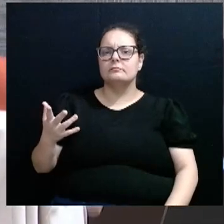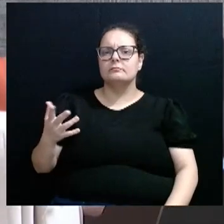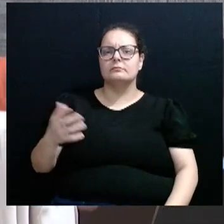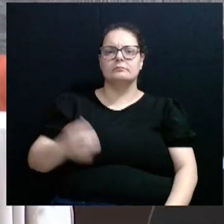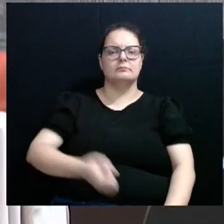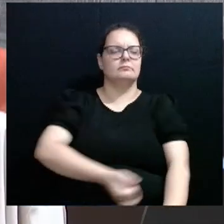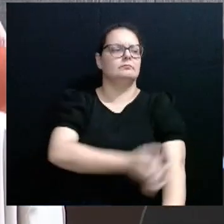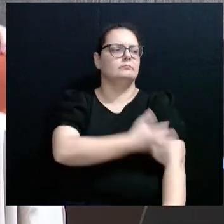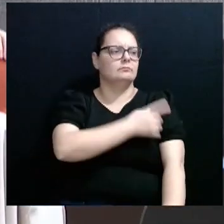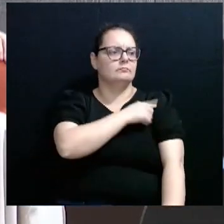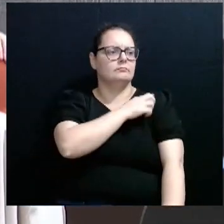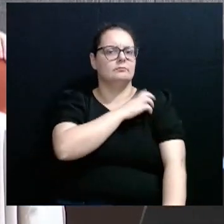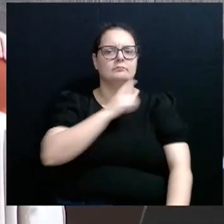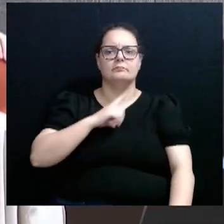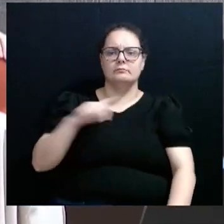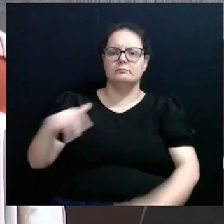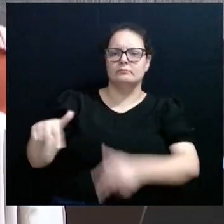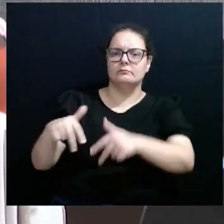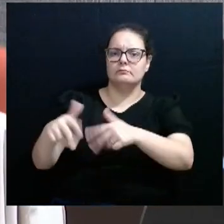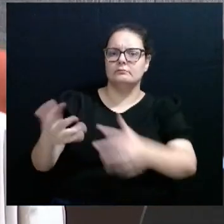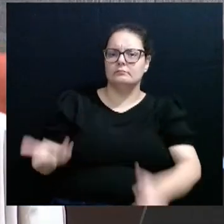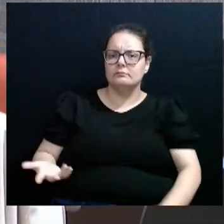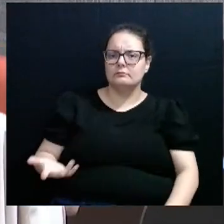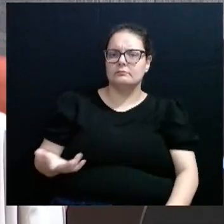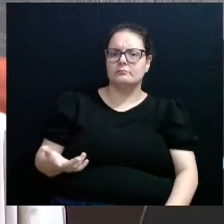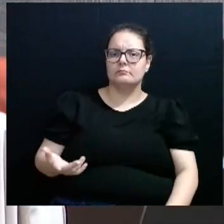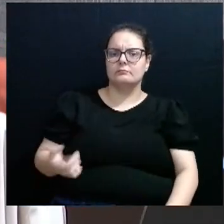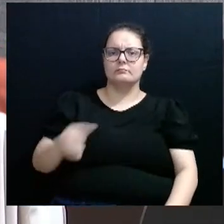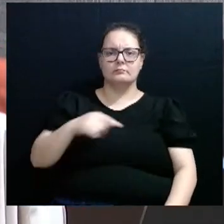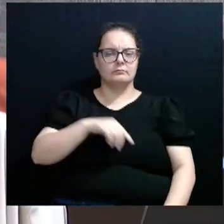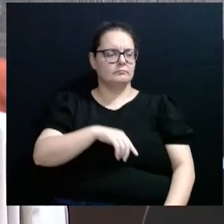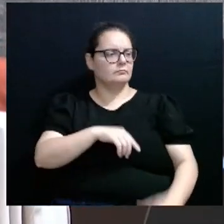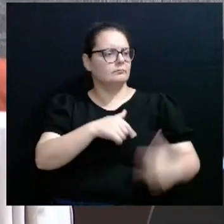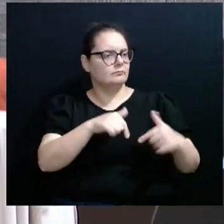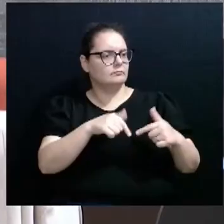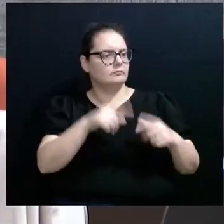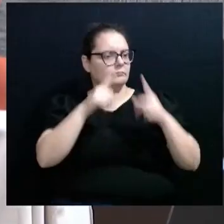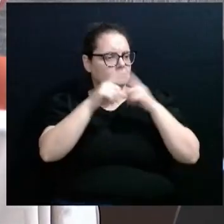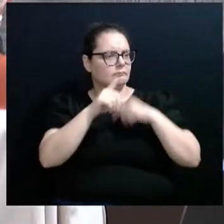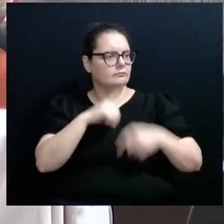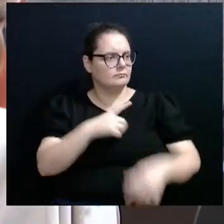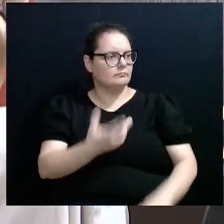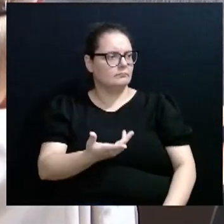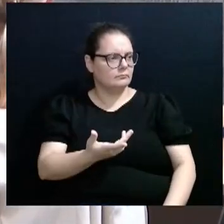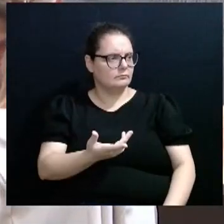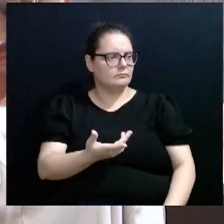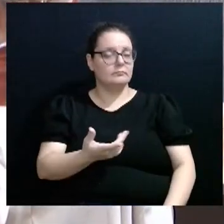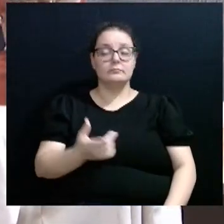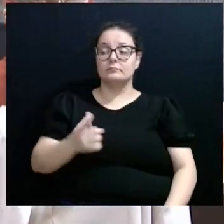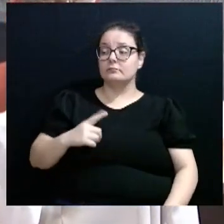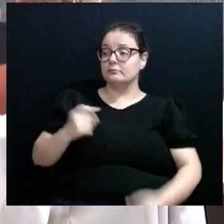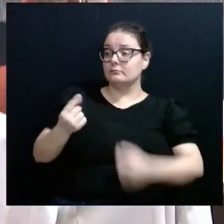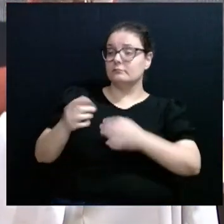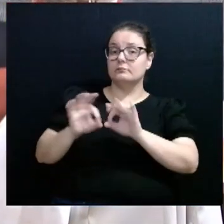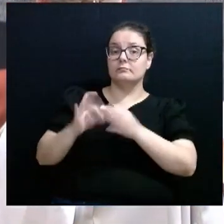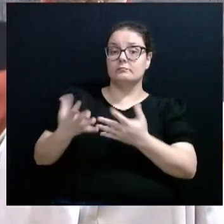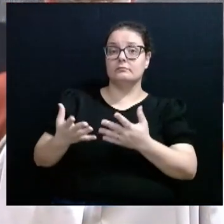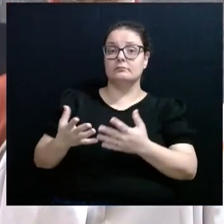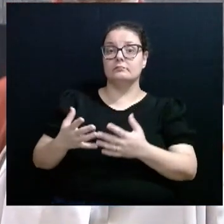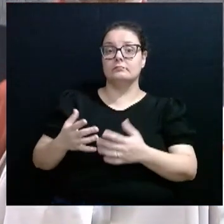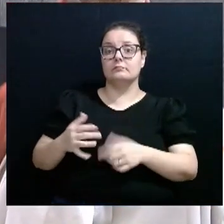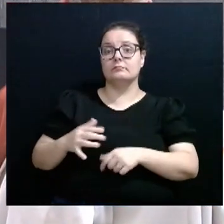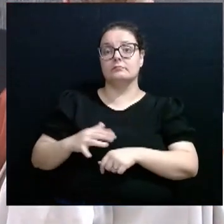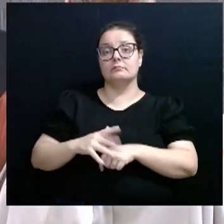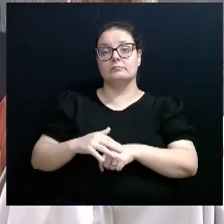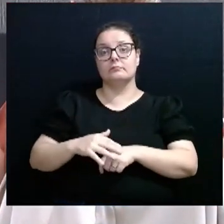No trabalho, fulano tinha alguma dificuldade. E hoje, quando eu pergunto assim, tem alguém na família com alguma questão de saúde mental? As pessoas, os pais